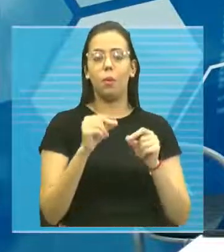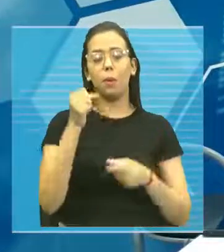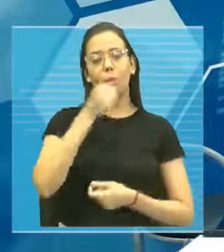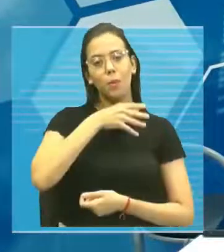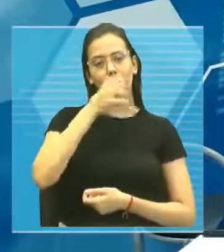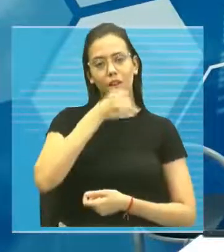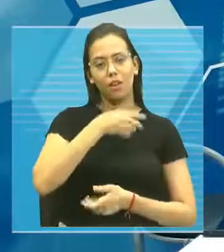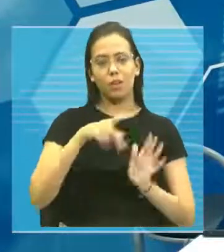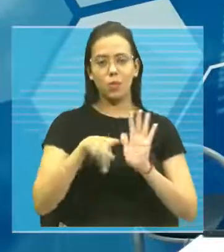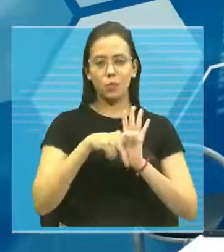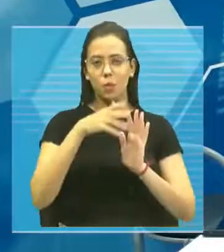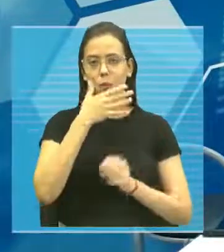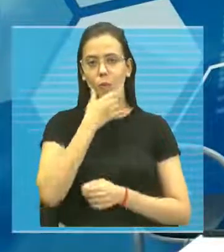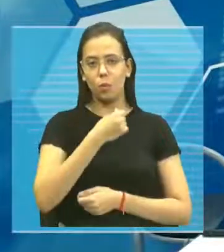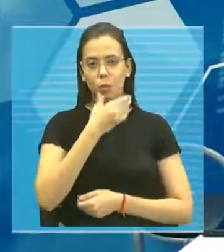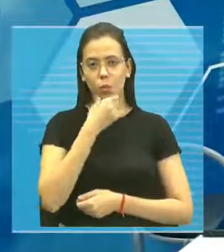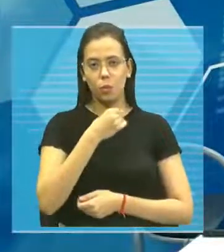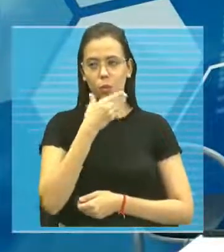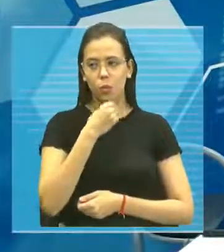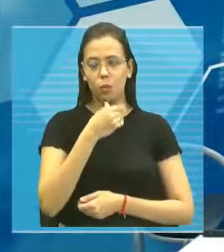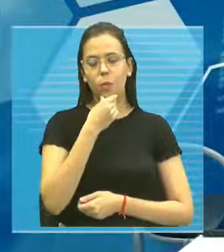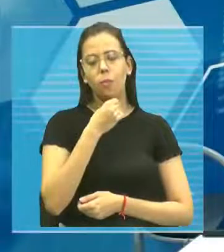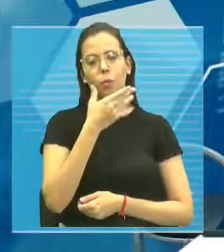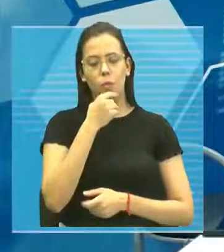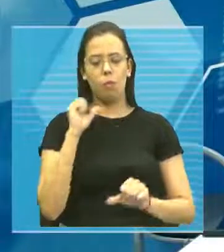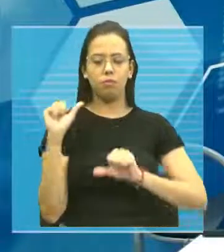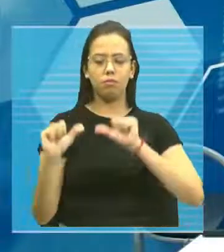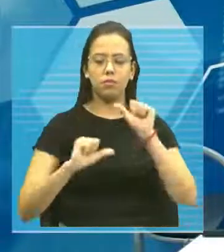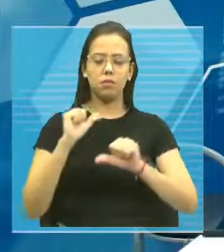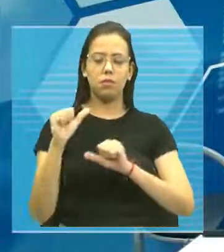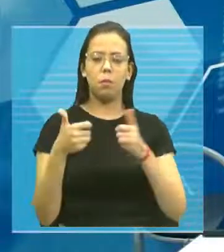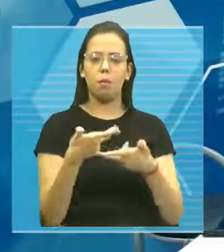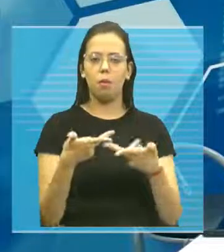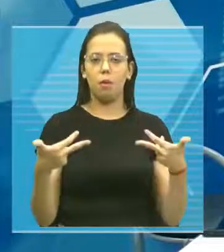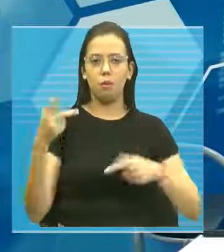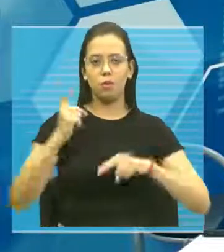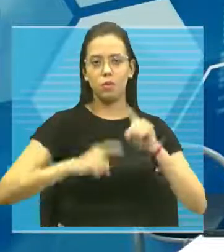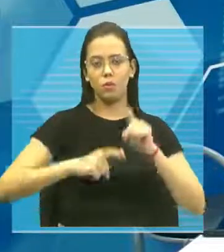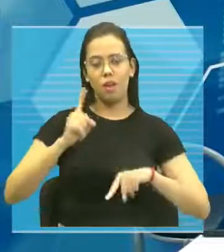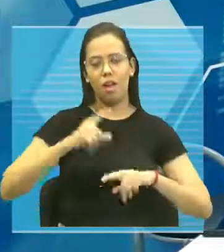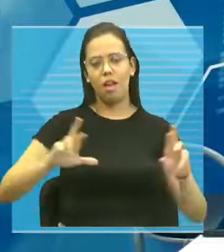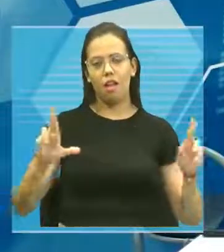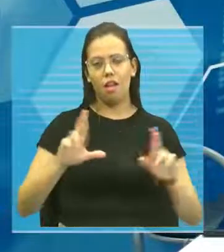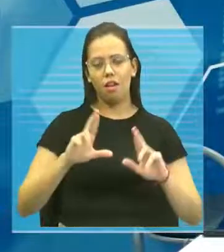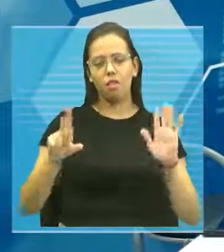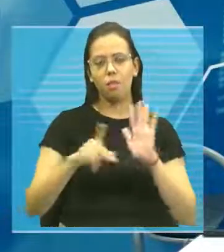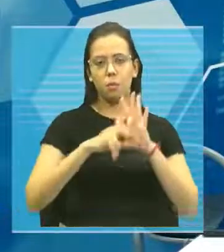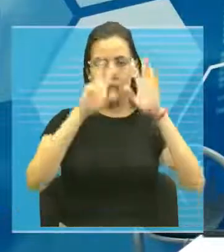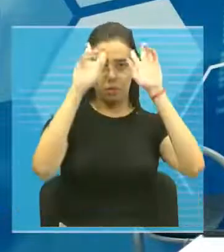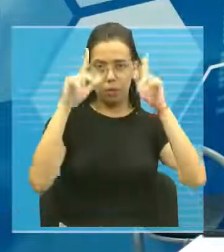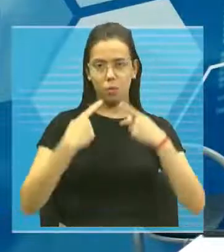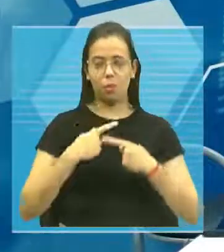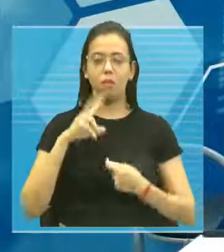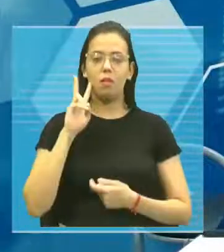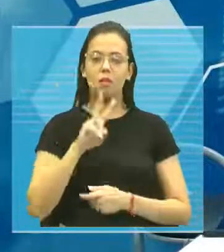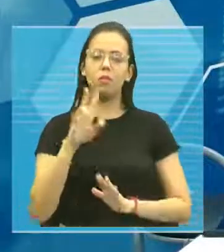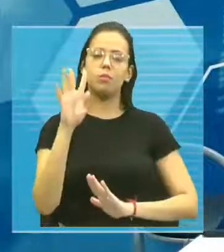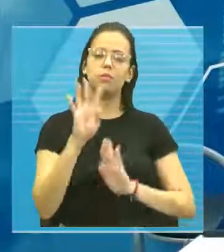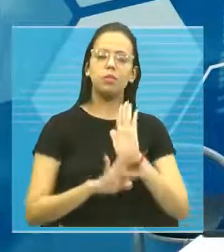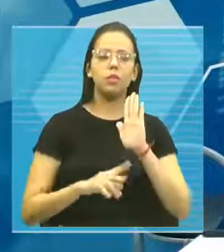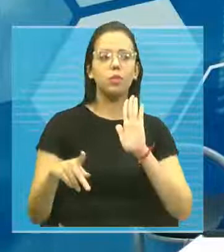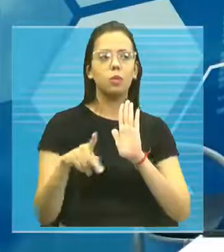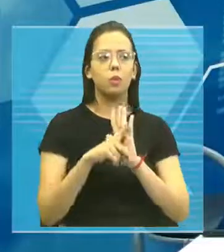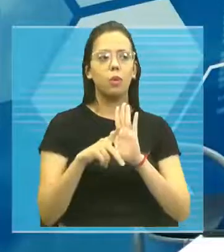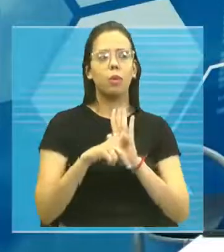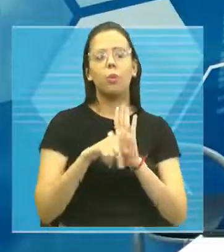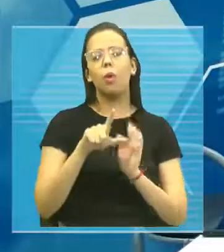brutalidade ao homem ou seja um homem se transforma em coisa é um relativismo humano vimos isso lá no peixe do Fernando